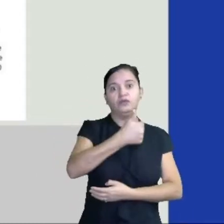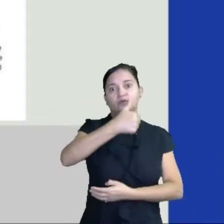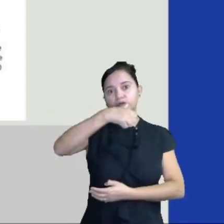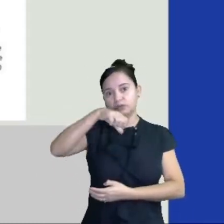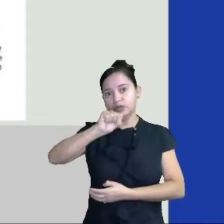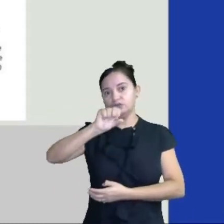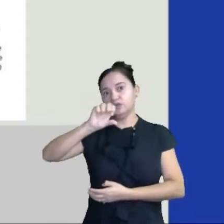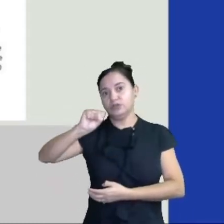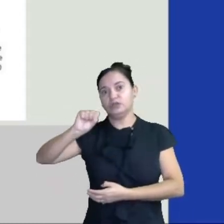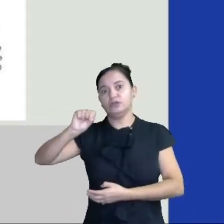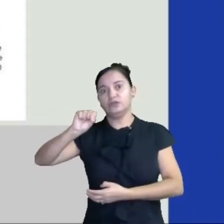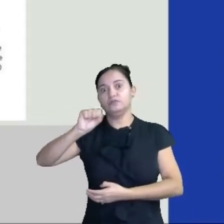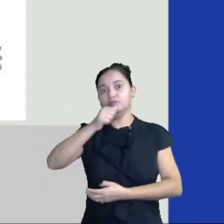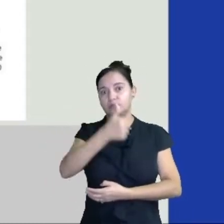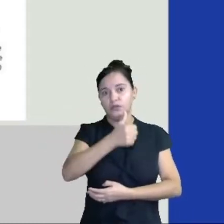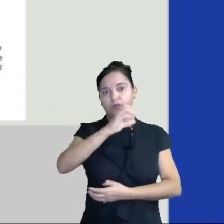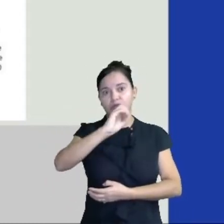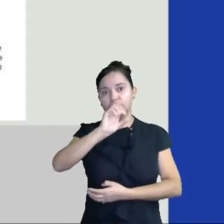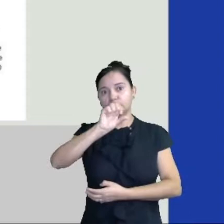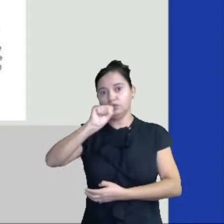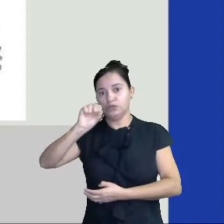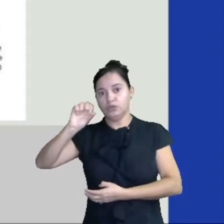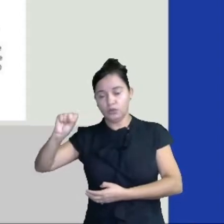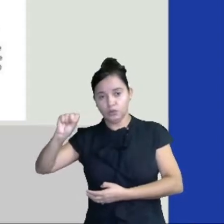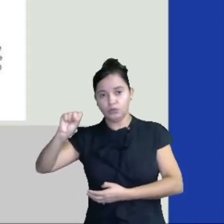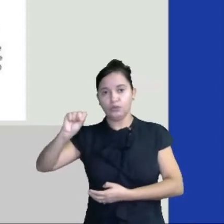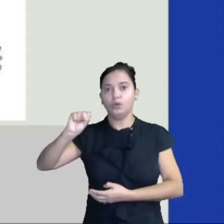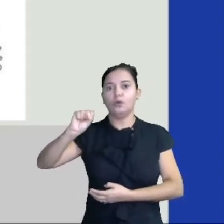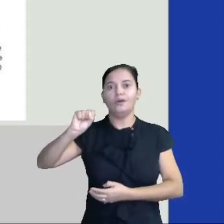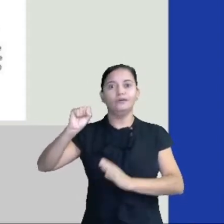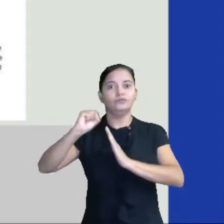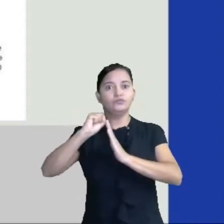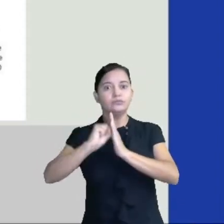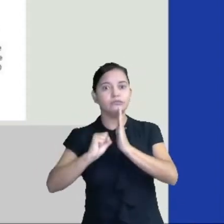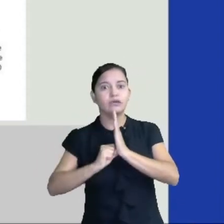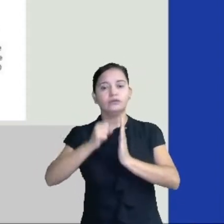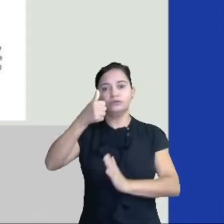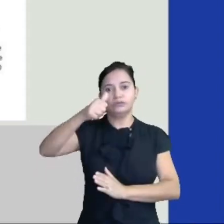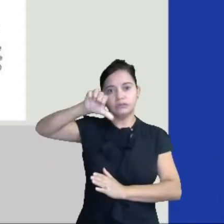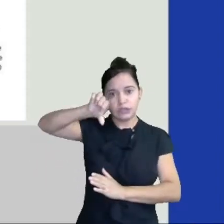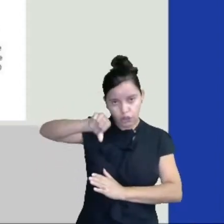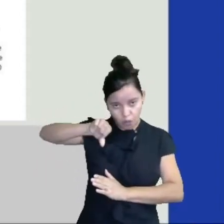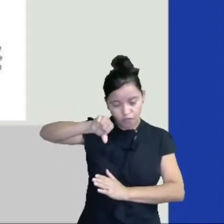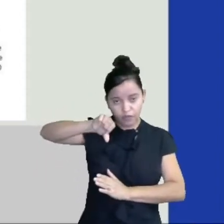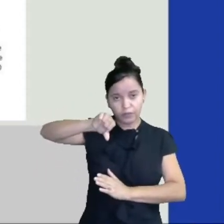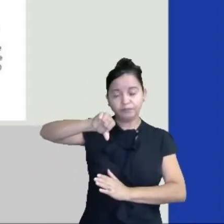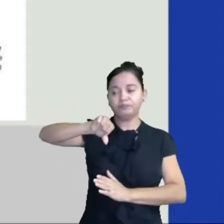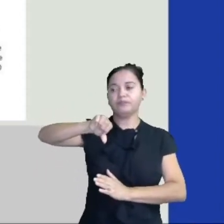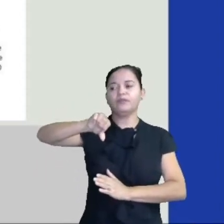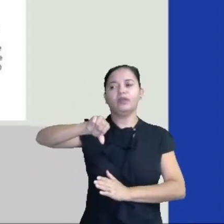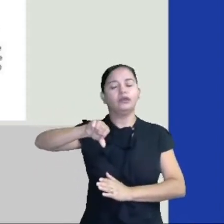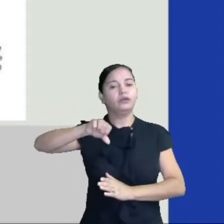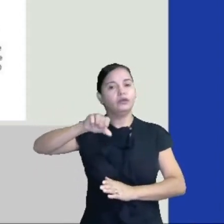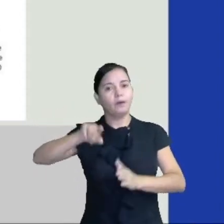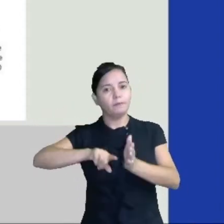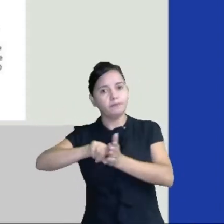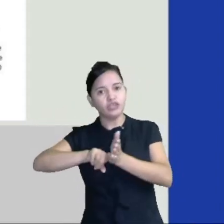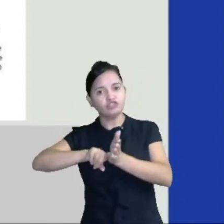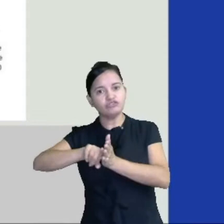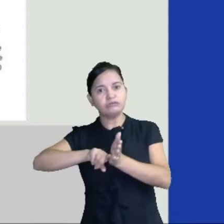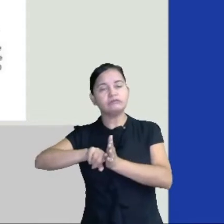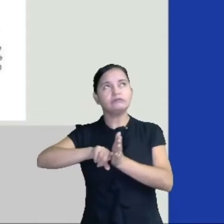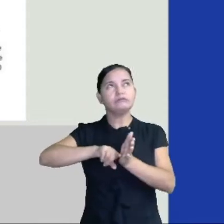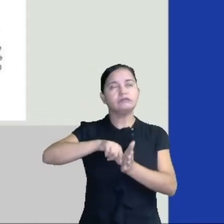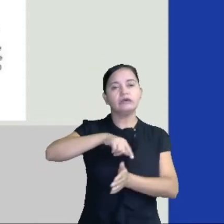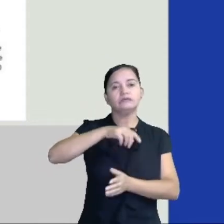lá no finalzinho justamente do século XIX, e outro aqui, levantamento feito já também aqui no